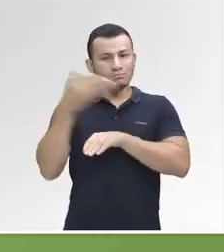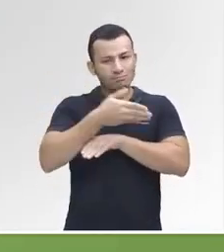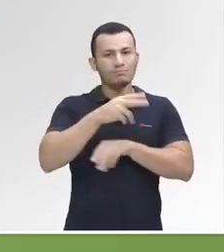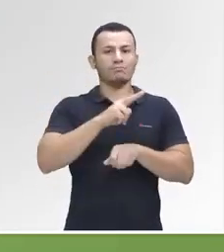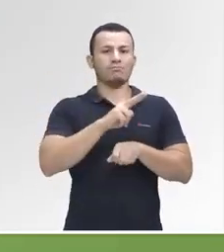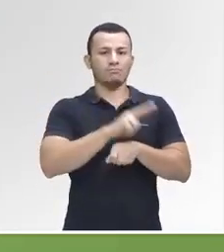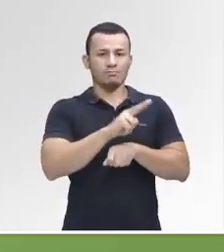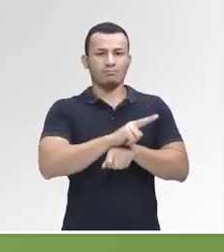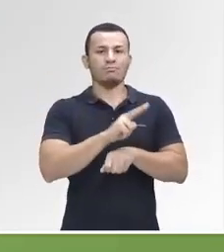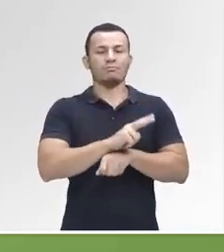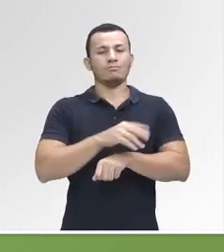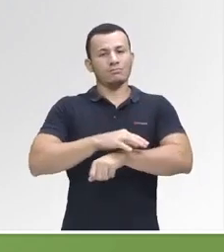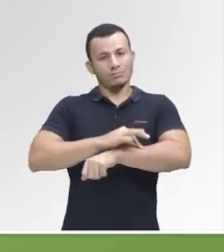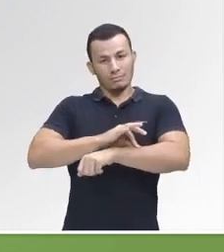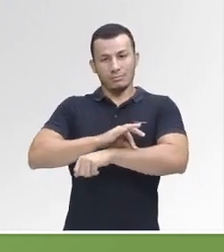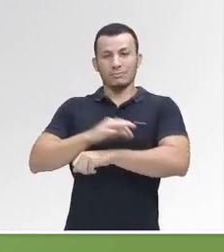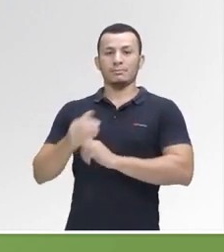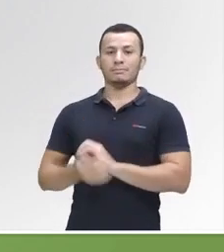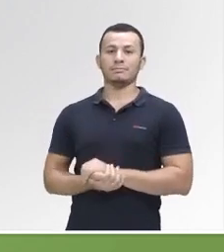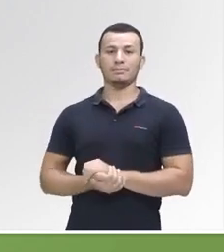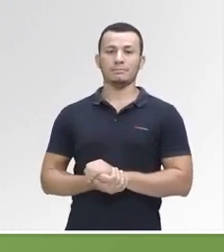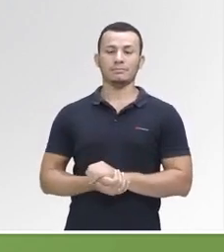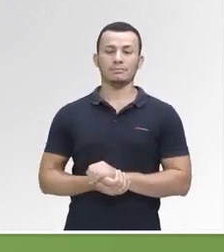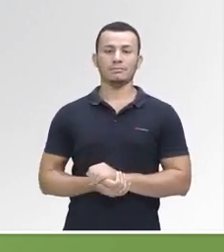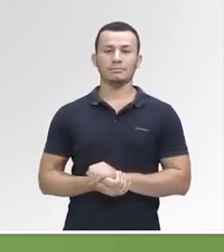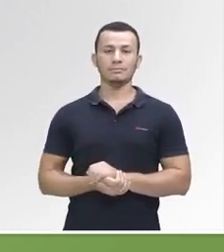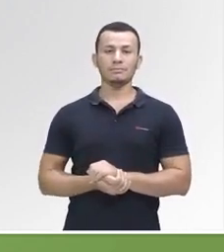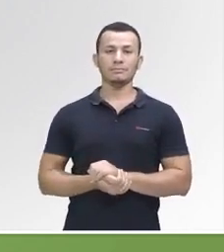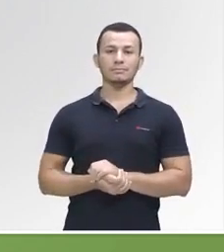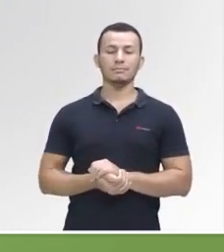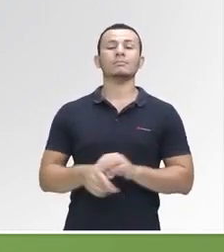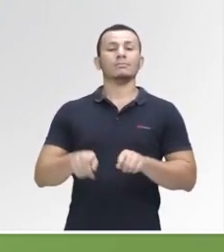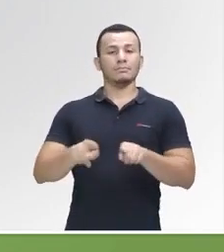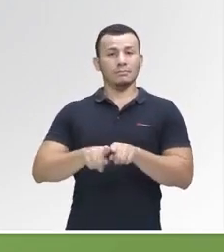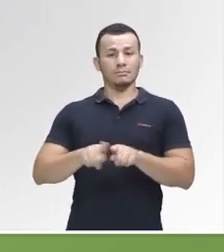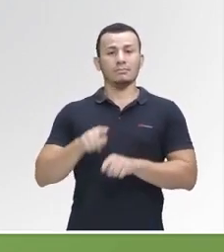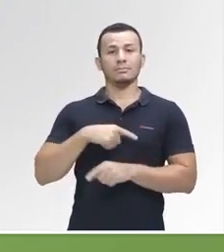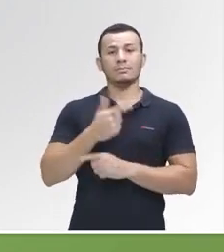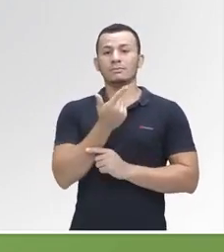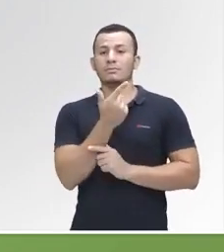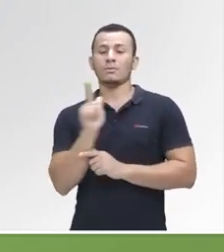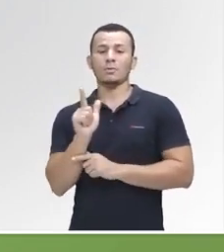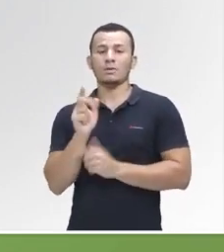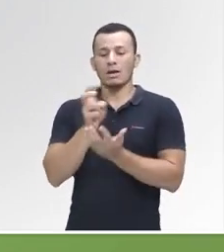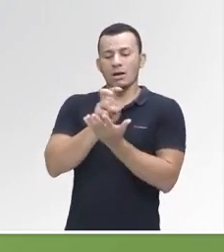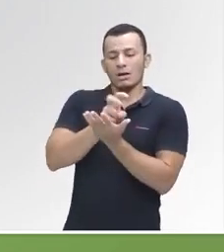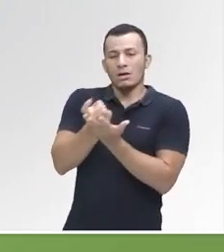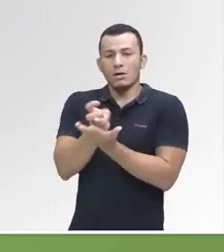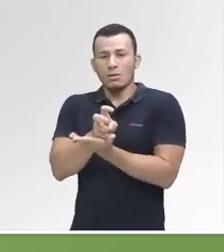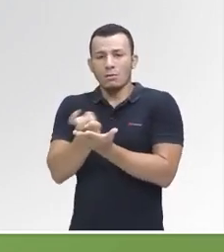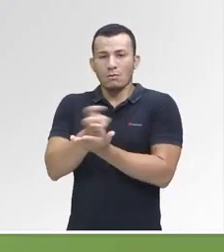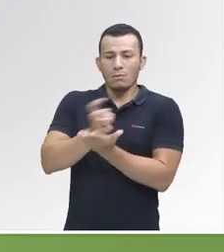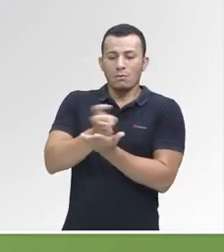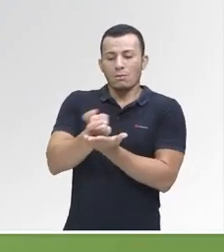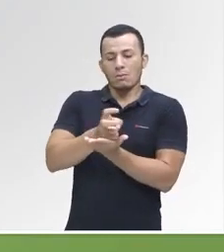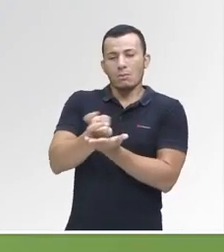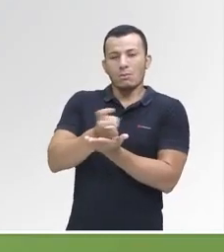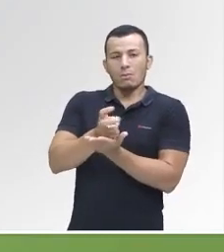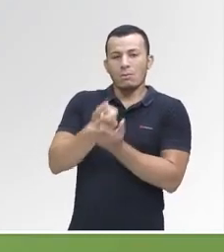Além da pele, também existe outra situação que são as convulsões. A